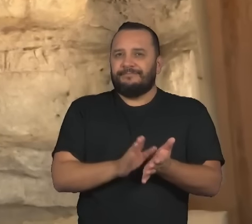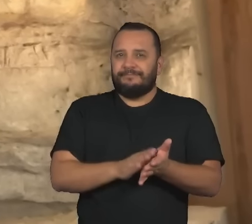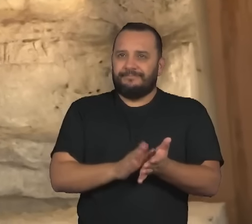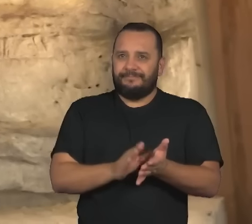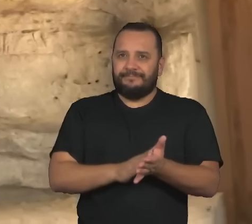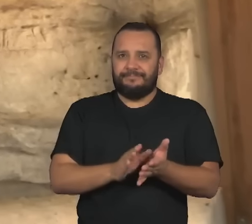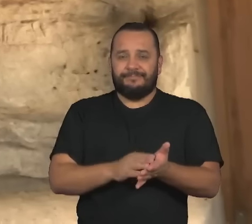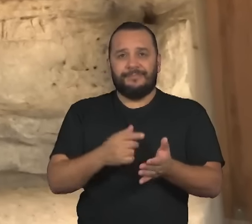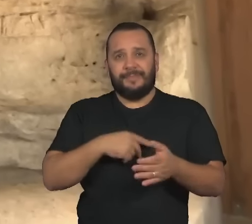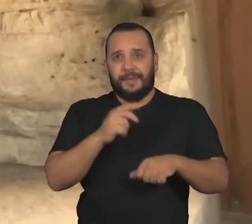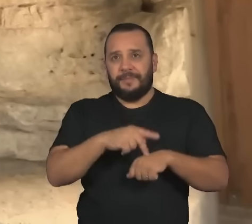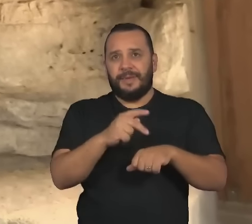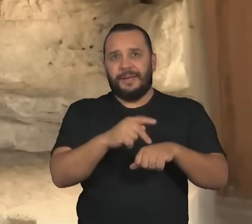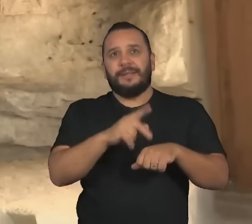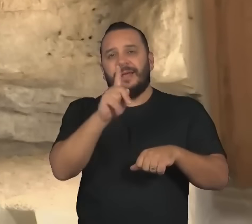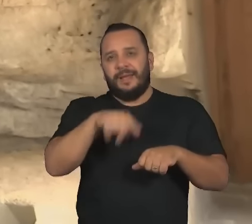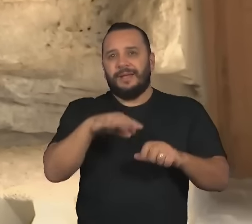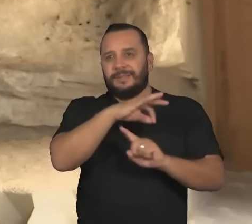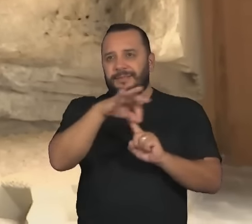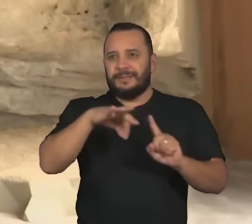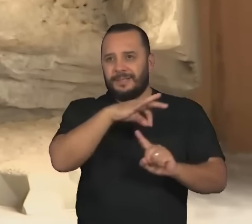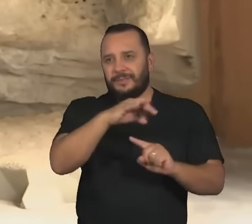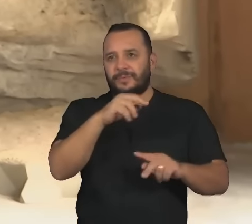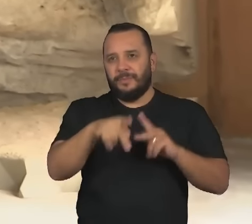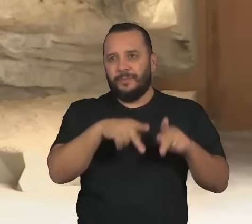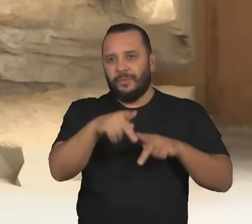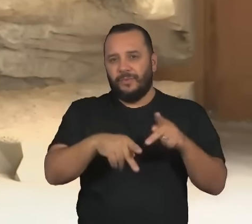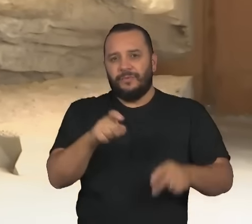A gruta sagrada para os povos xinguanos.